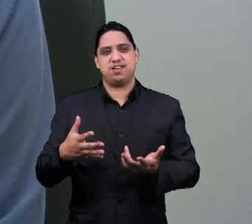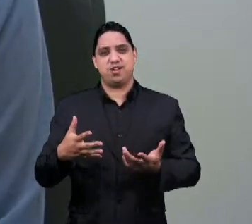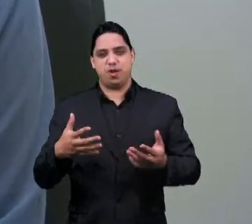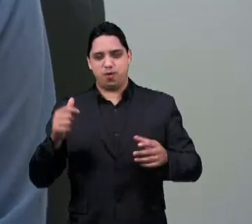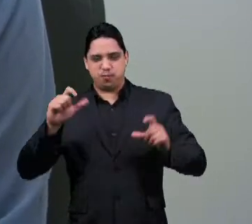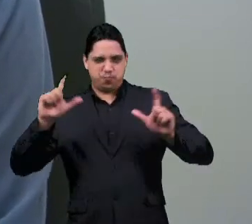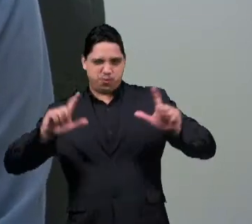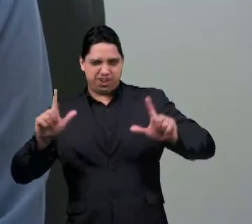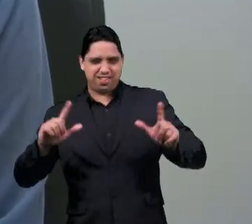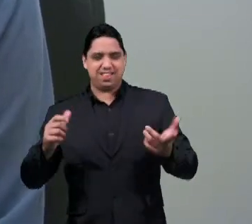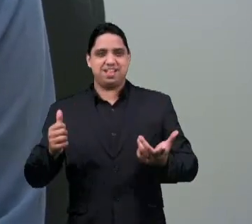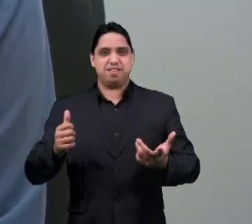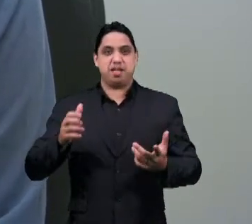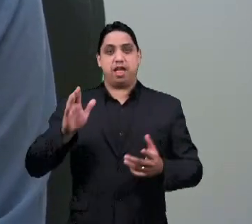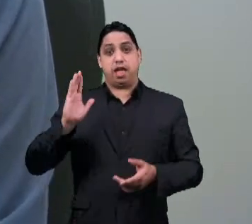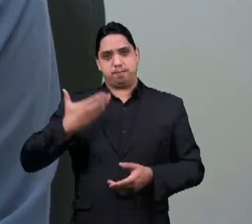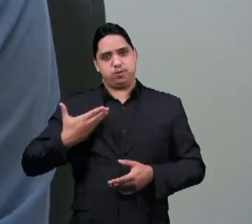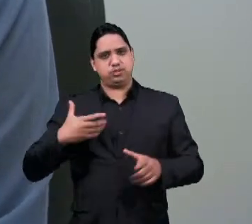também já